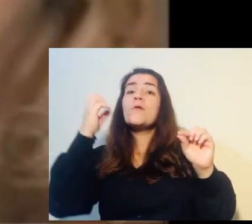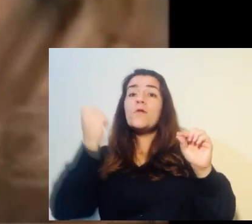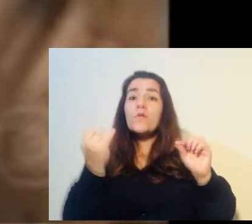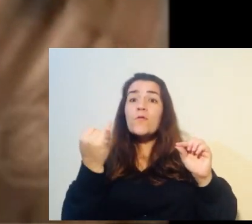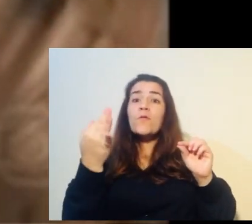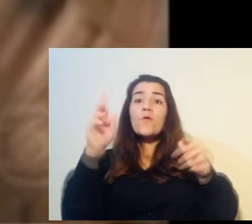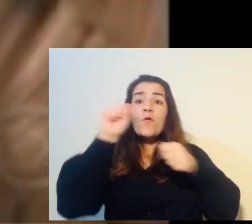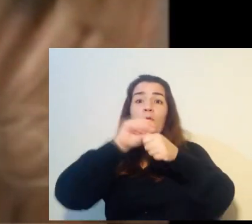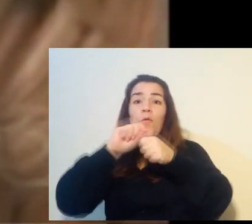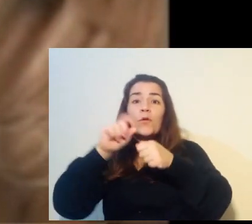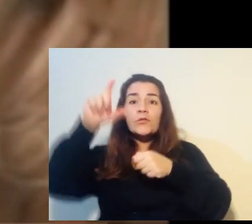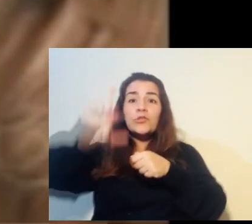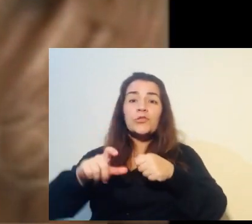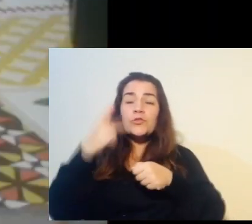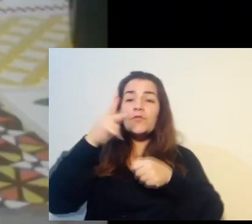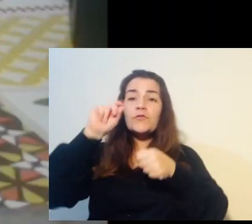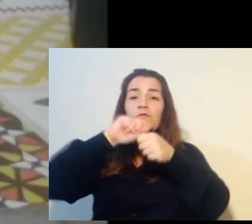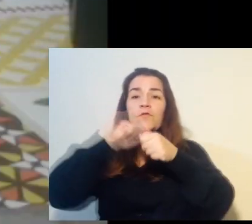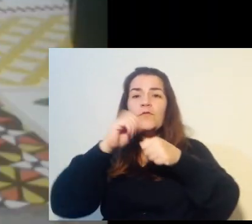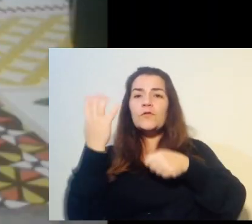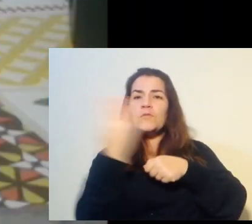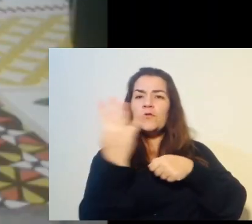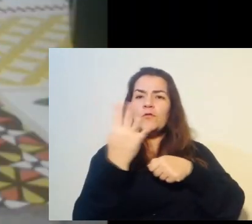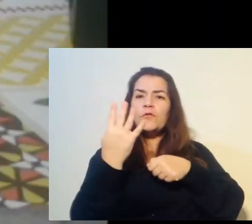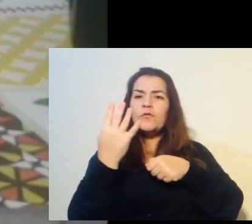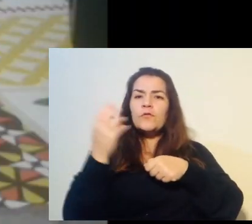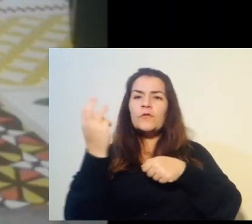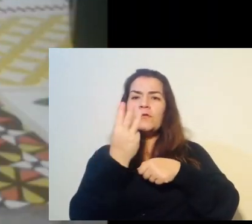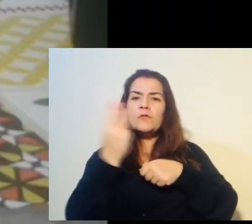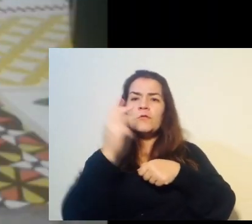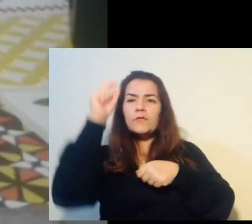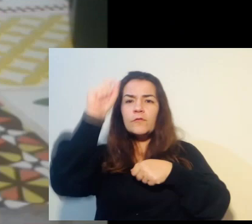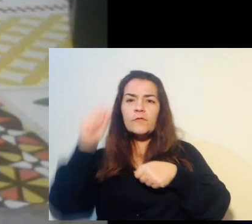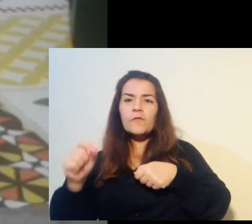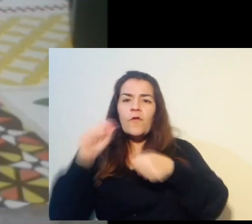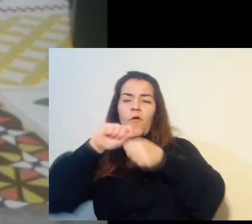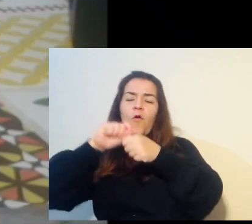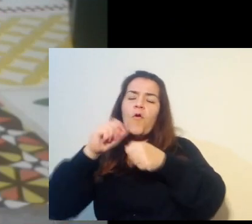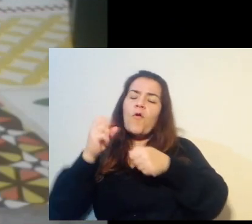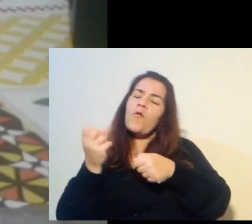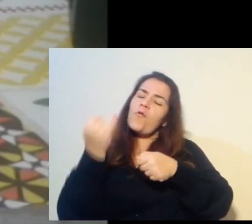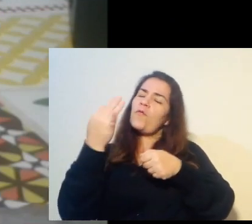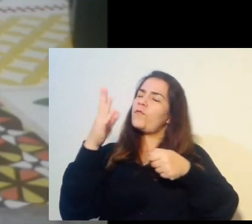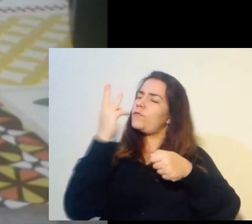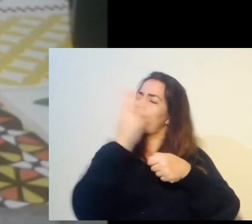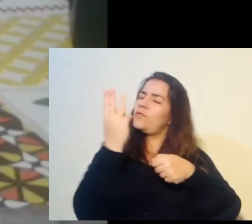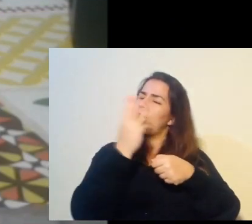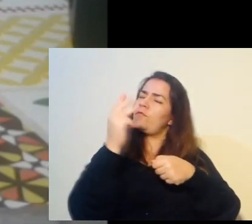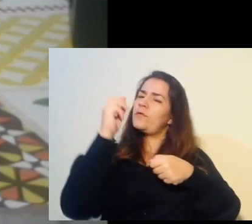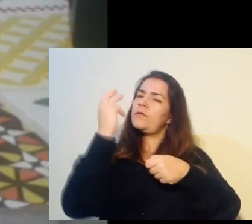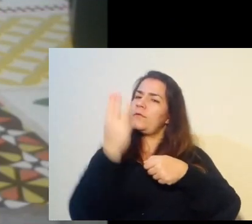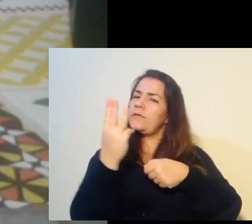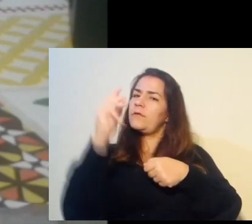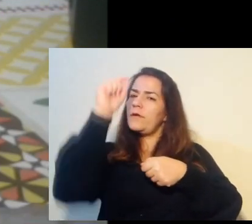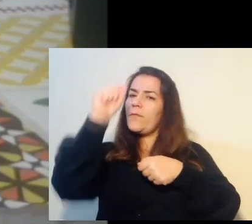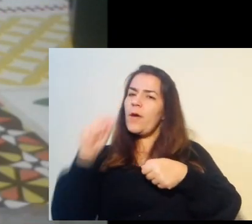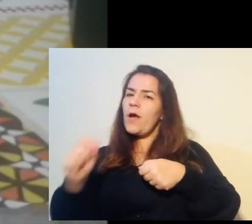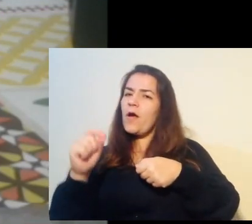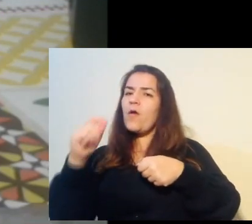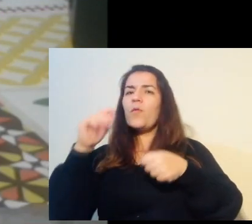vai dar, né, x para 43%? Ou fazer uma continha básica de